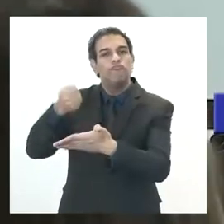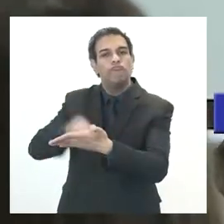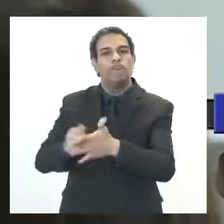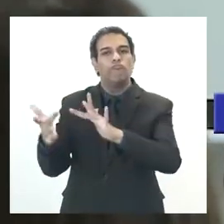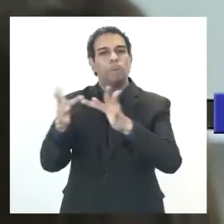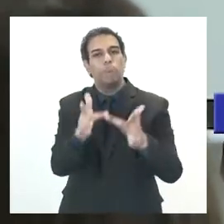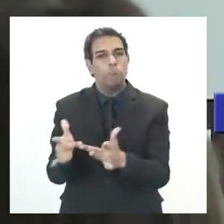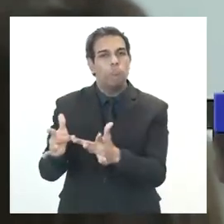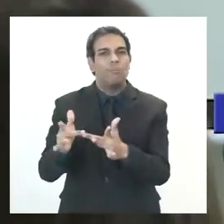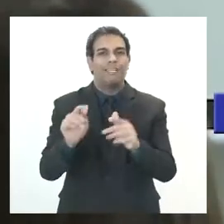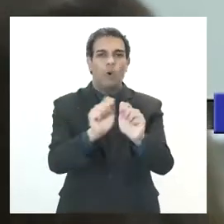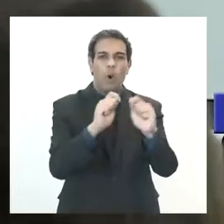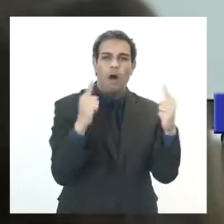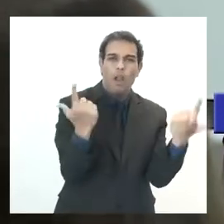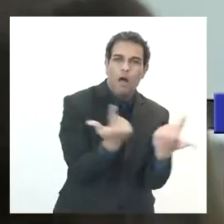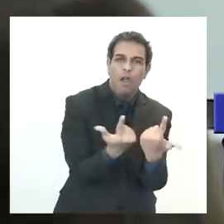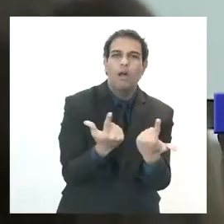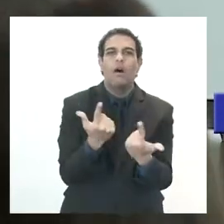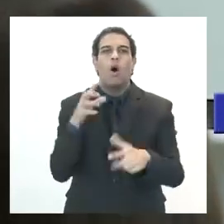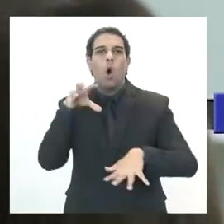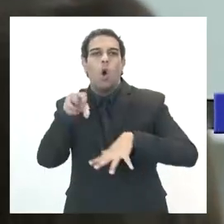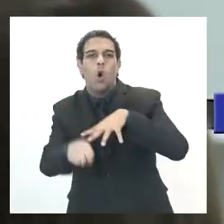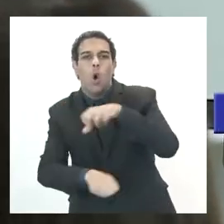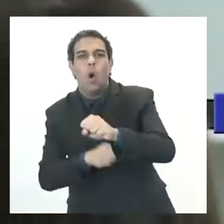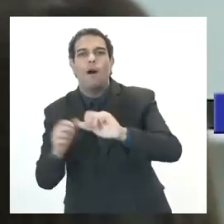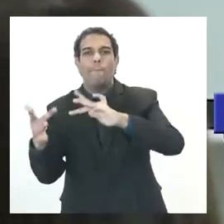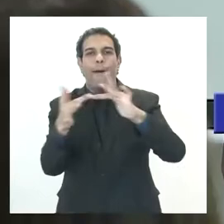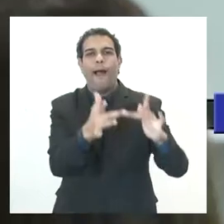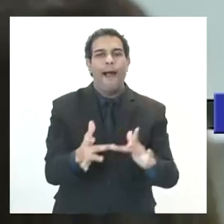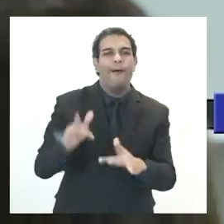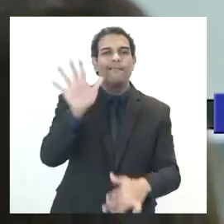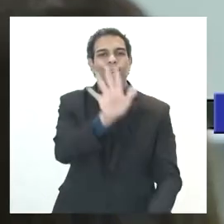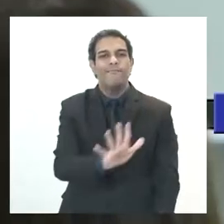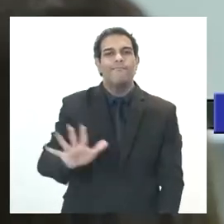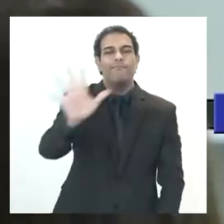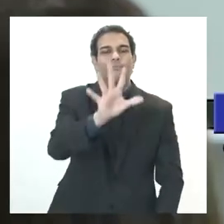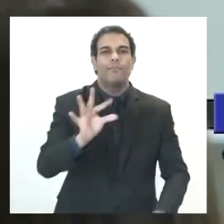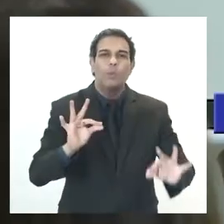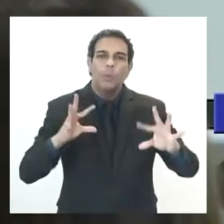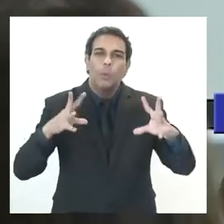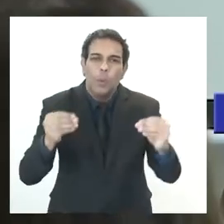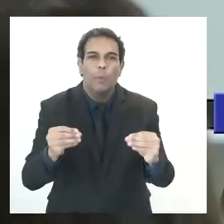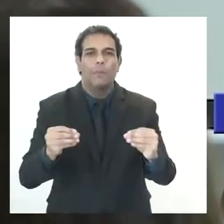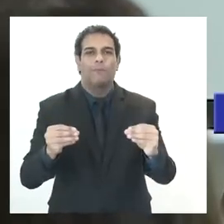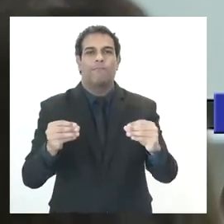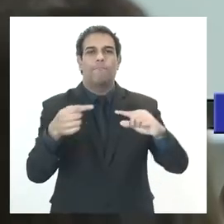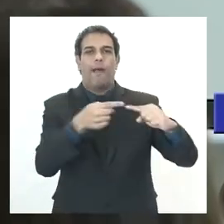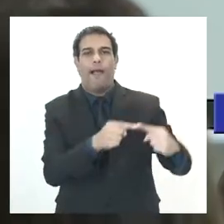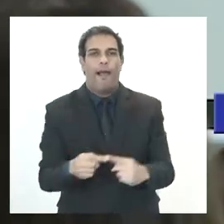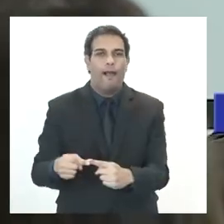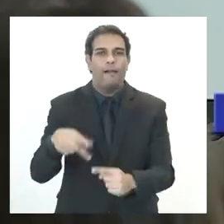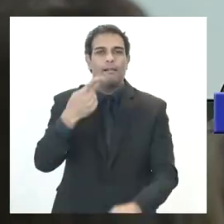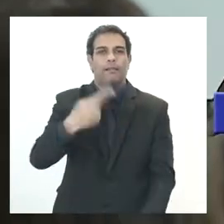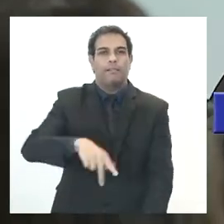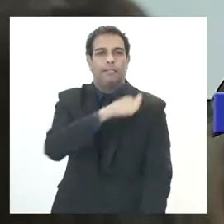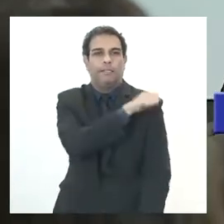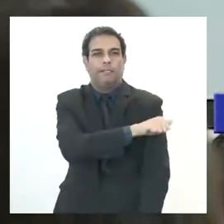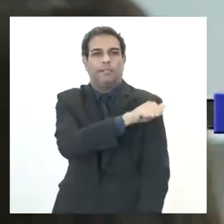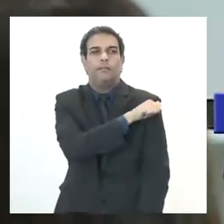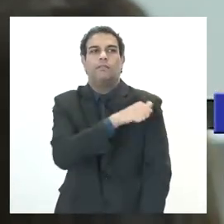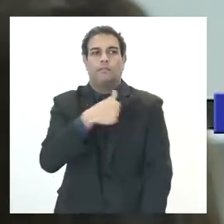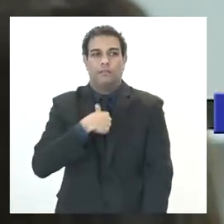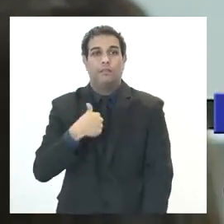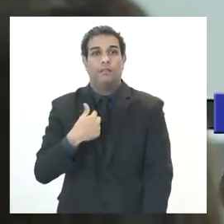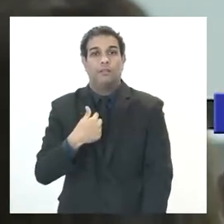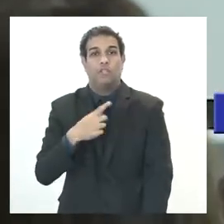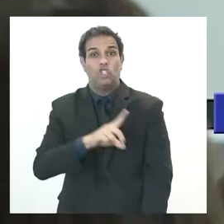interlocução com essa casa que têm buscado a interlocução nacionalmente com todos os servidores públicos do Brasil porque se tem um dia importante